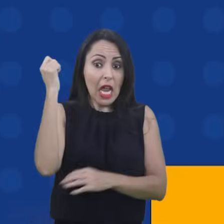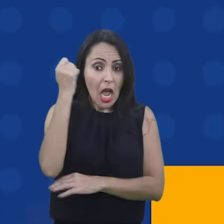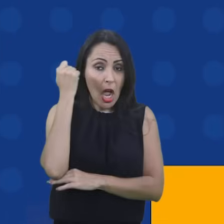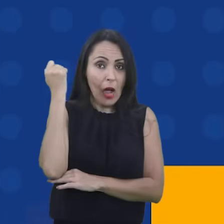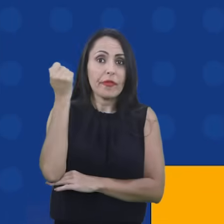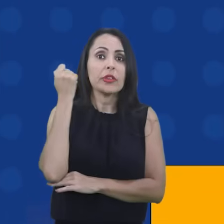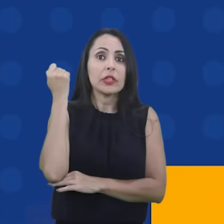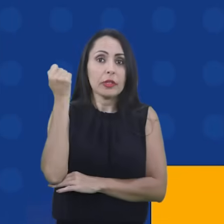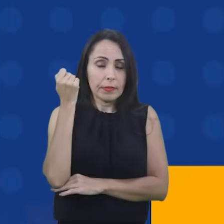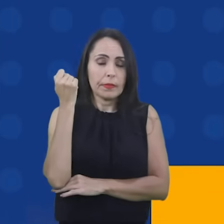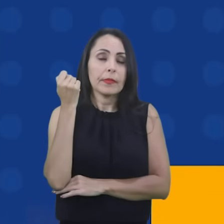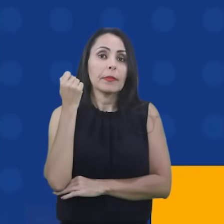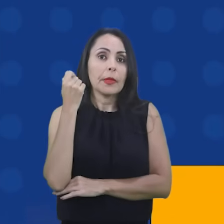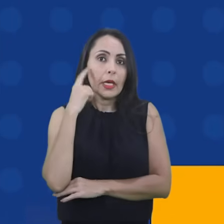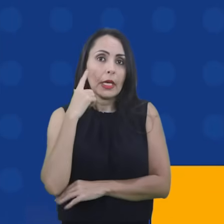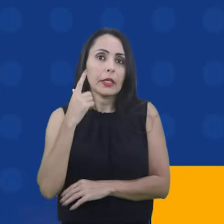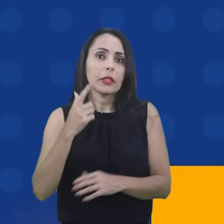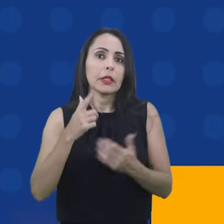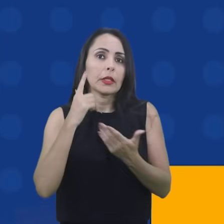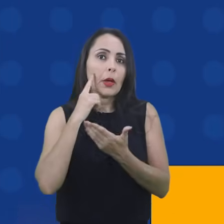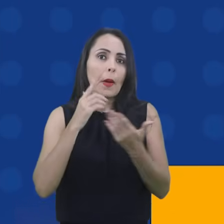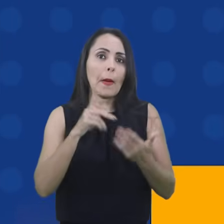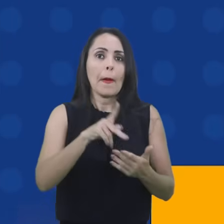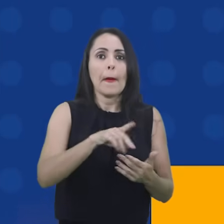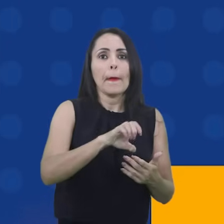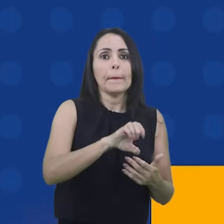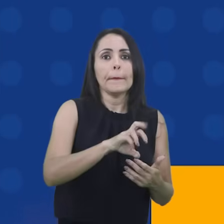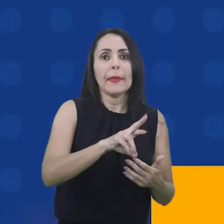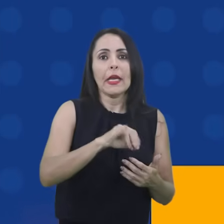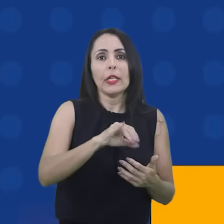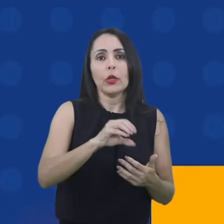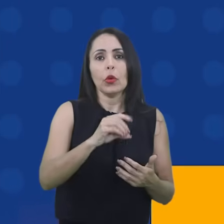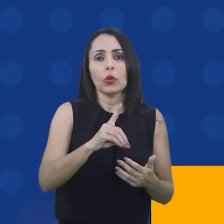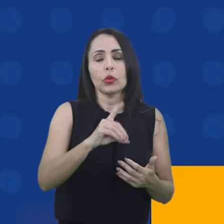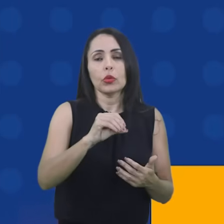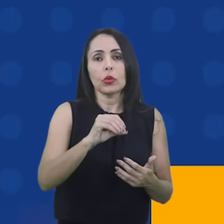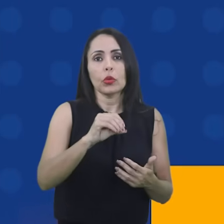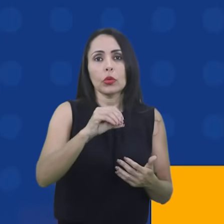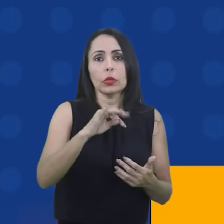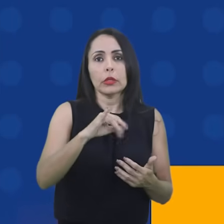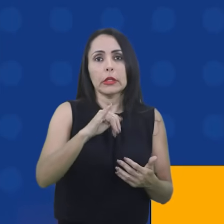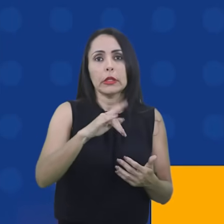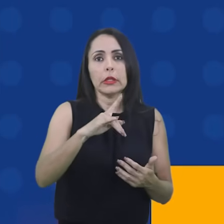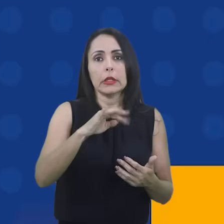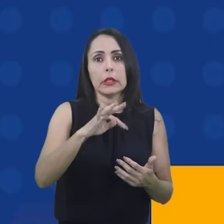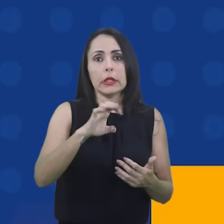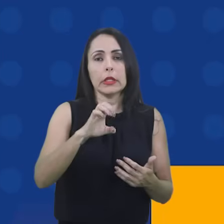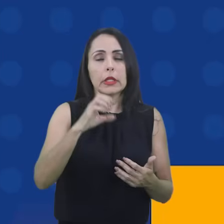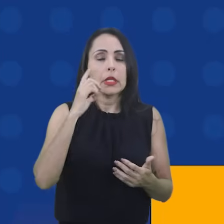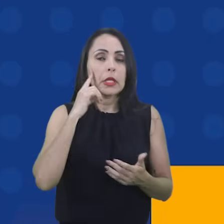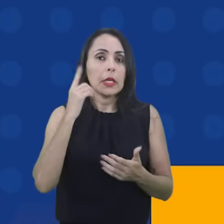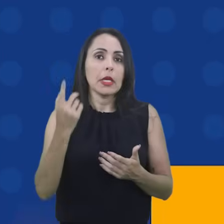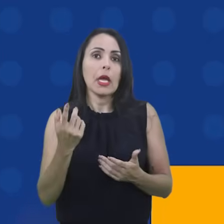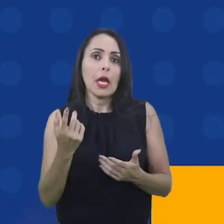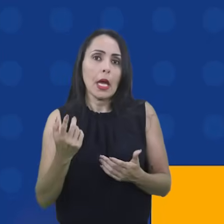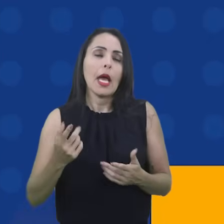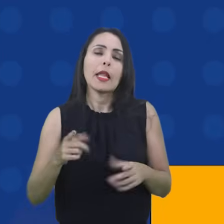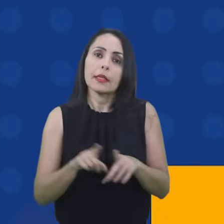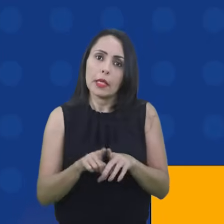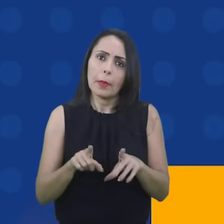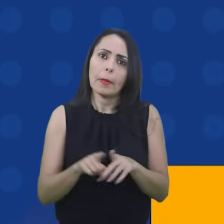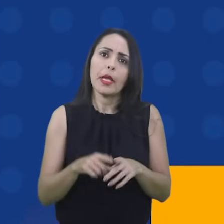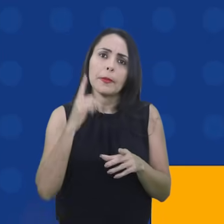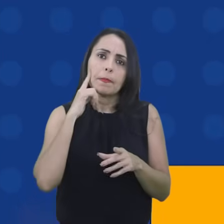ainda mais grave, que é a periodontite, né, que tem um sinal clínico muito semelhante à gengivite, mas a periodontite ela